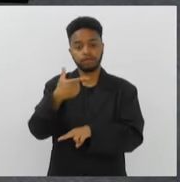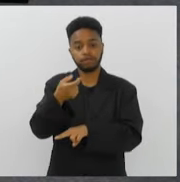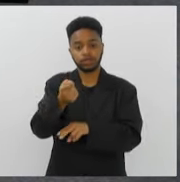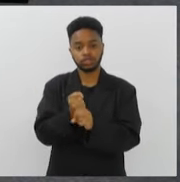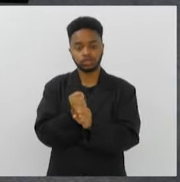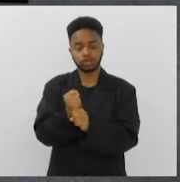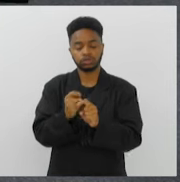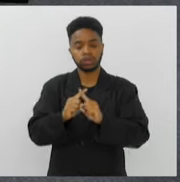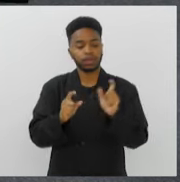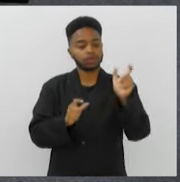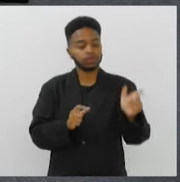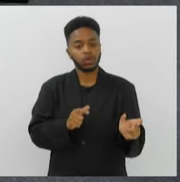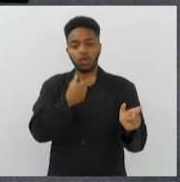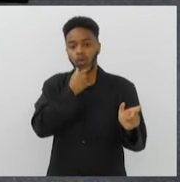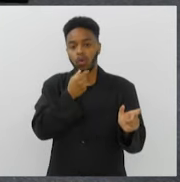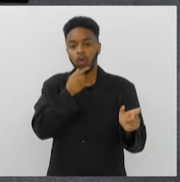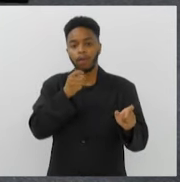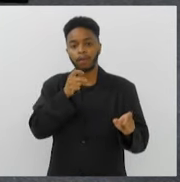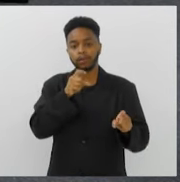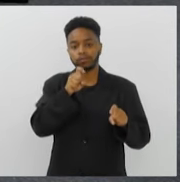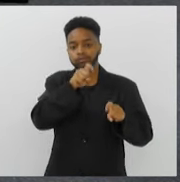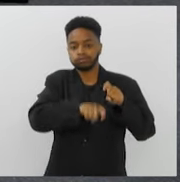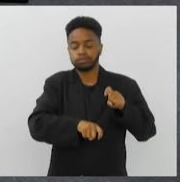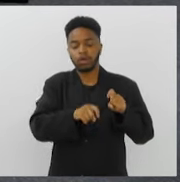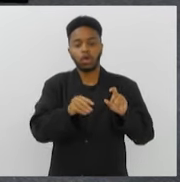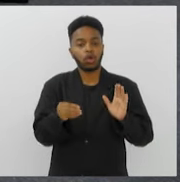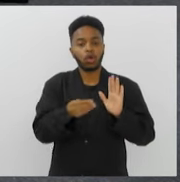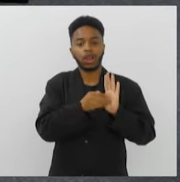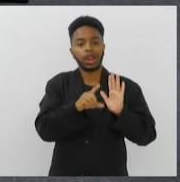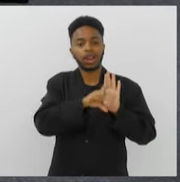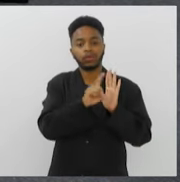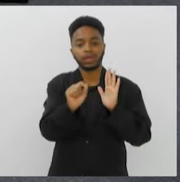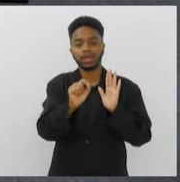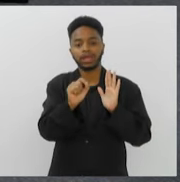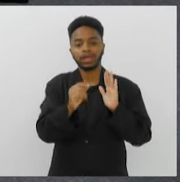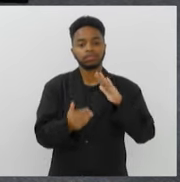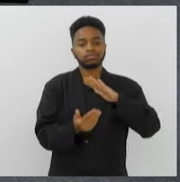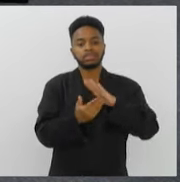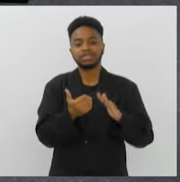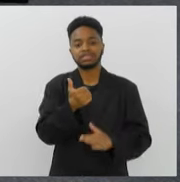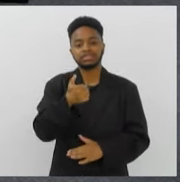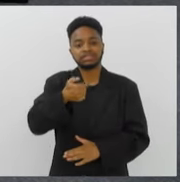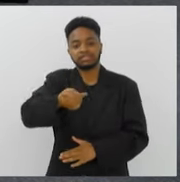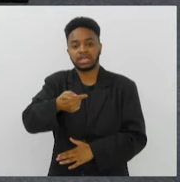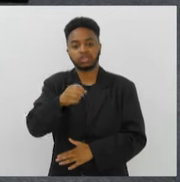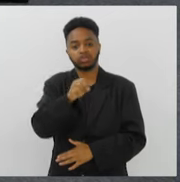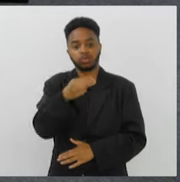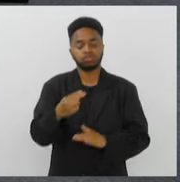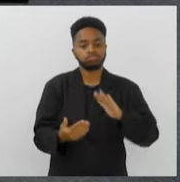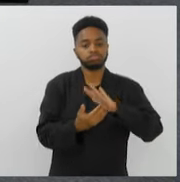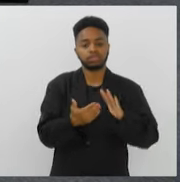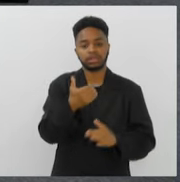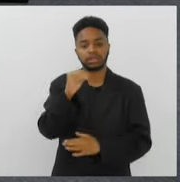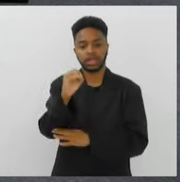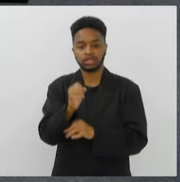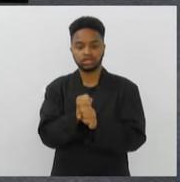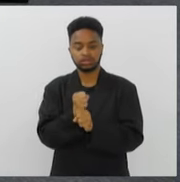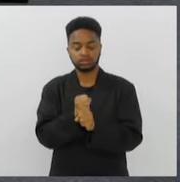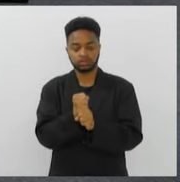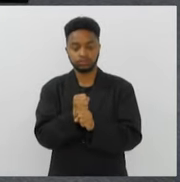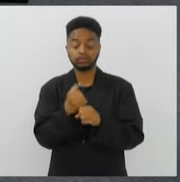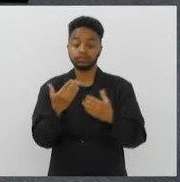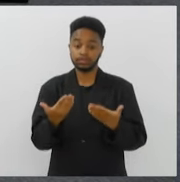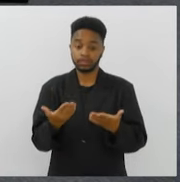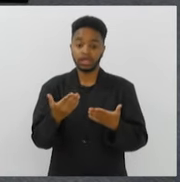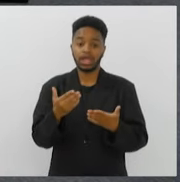a legislação fala de 7 a 10 anos. Isso é um absurdo, é um escárnio com a população, é um escárnio